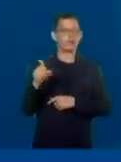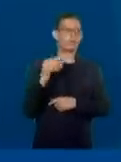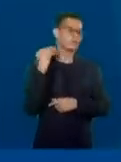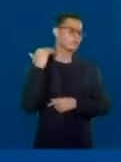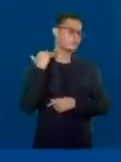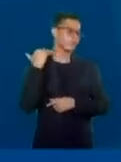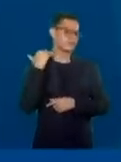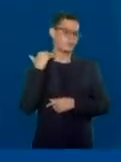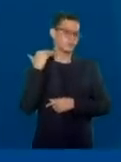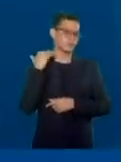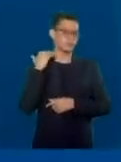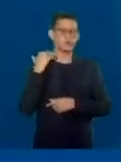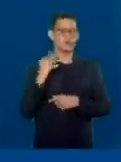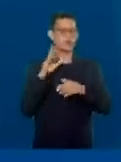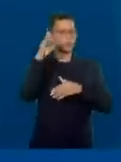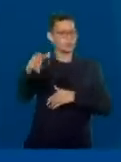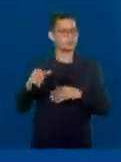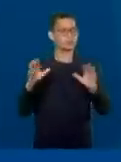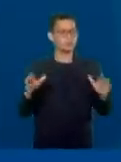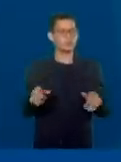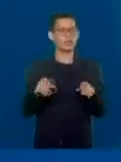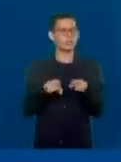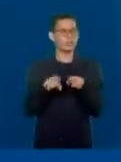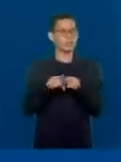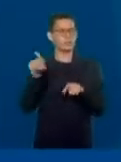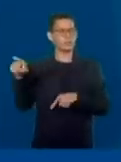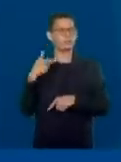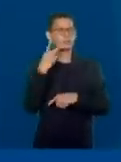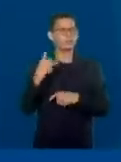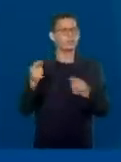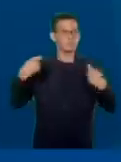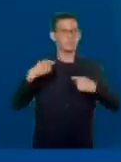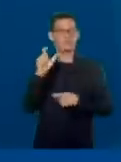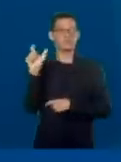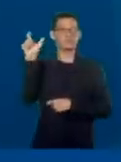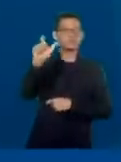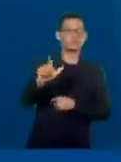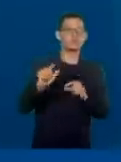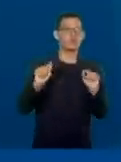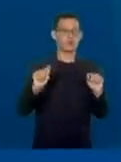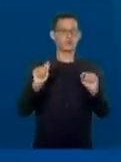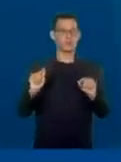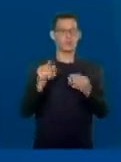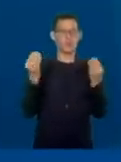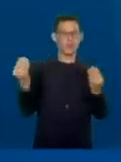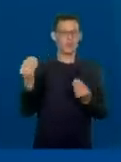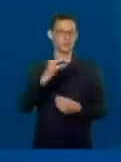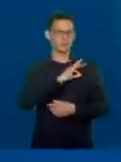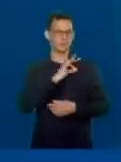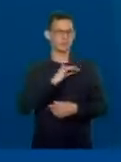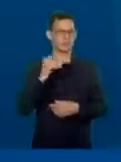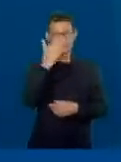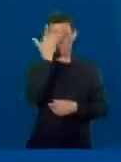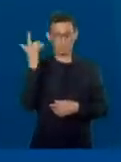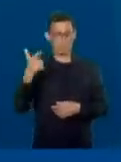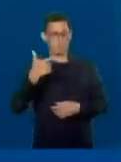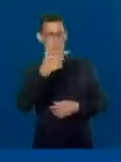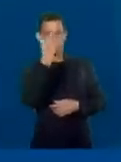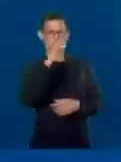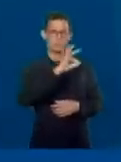tratamento dispensado ao senhor Roberto Jefferson deveria ser o de bandido, porque quem atira em policial, bandido